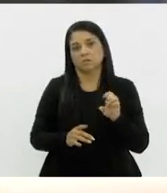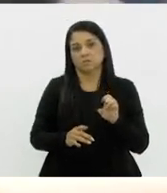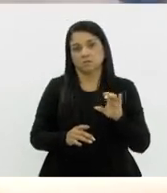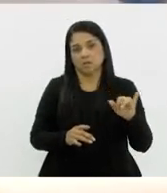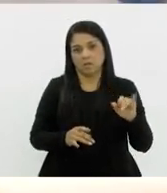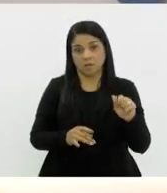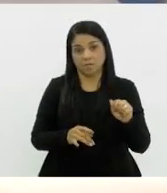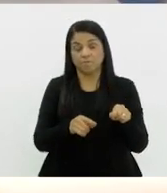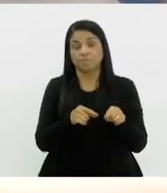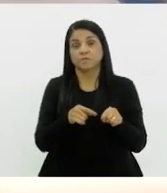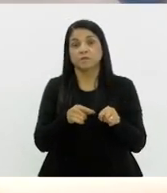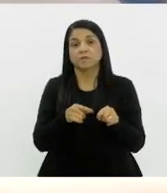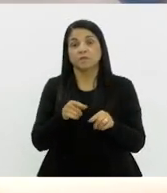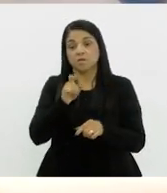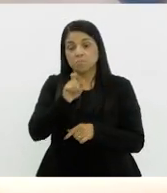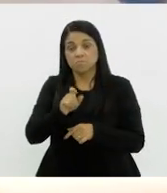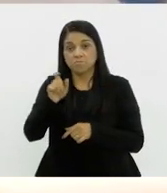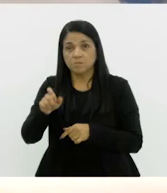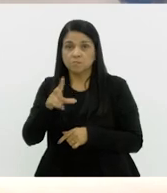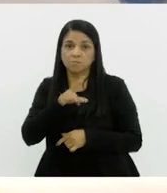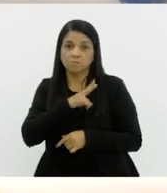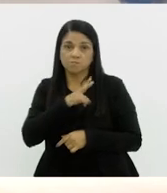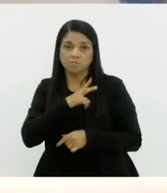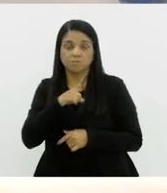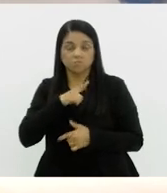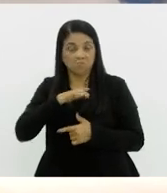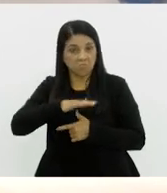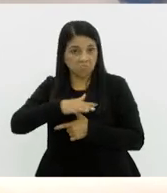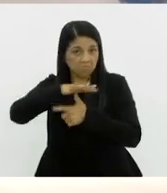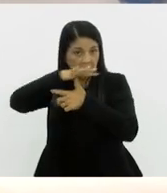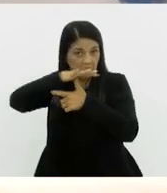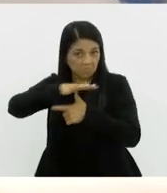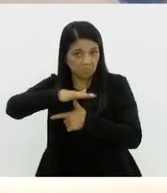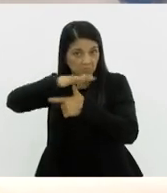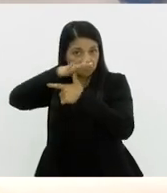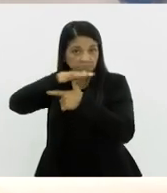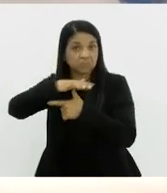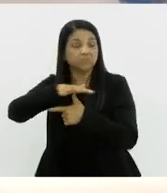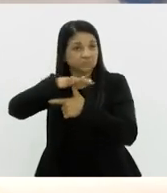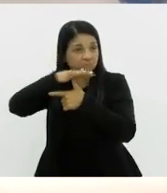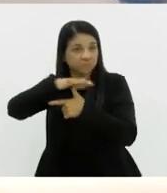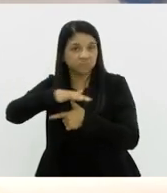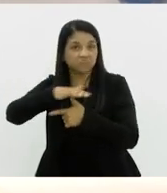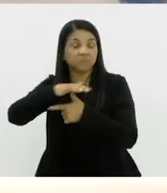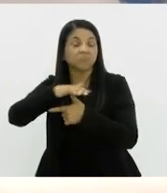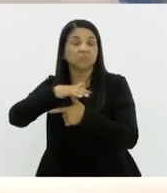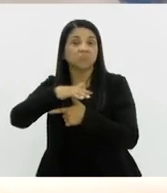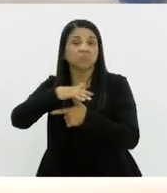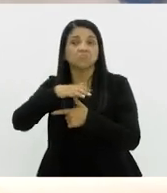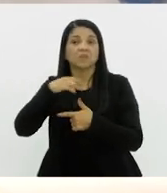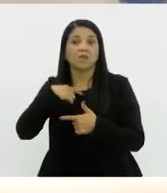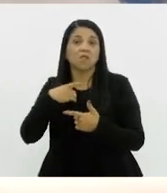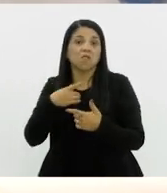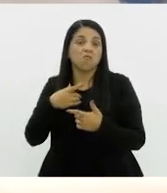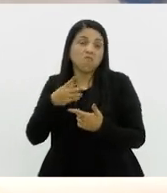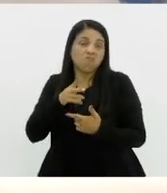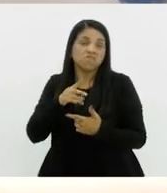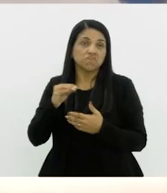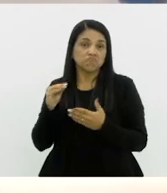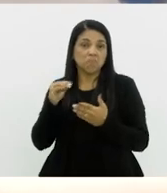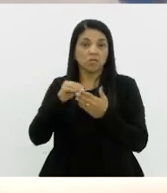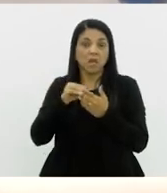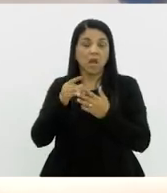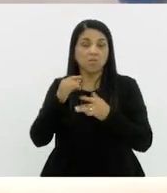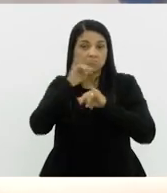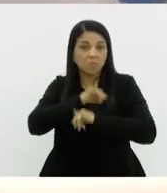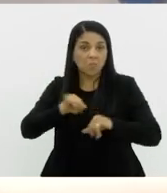até pessoas individuais que têm um helicóptero, que conhece alguém que tem um helicóptero, põe lá, eu faço tal voo, então tem